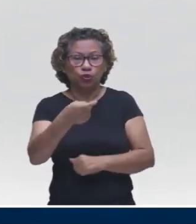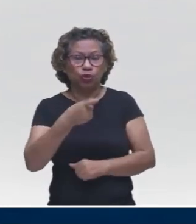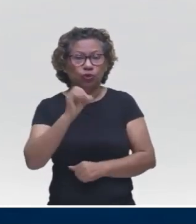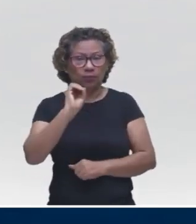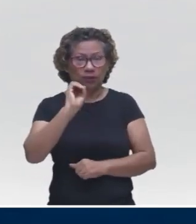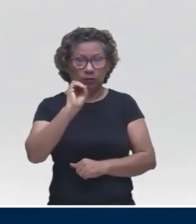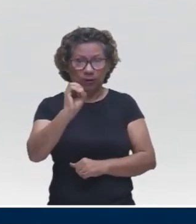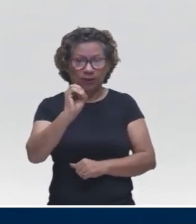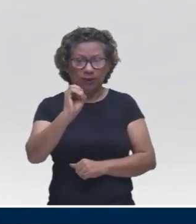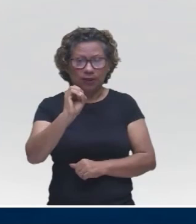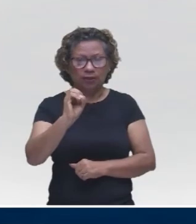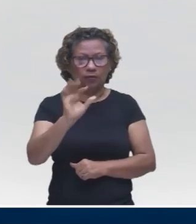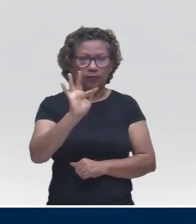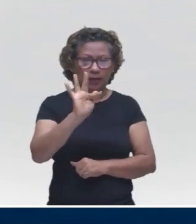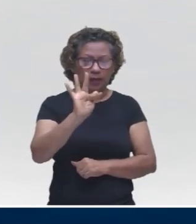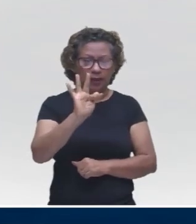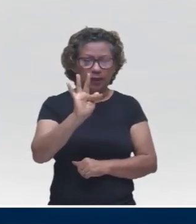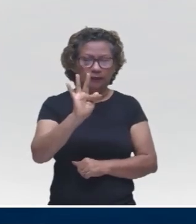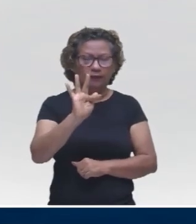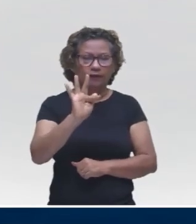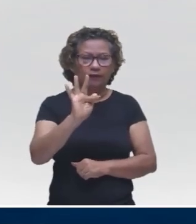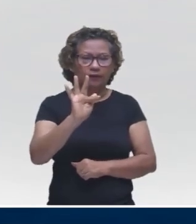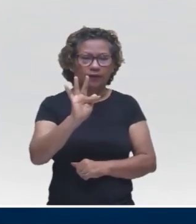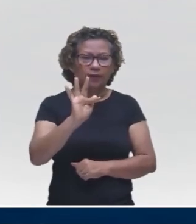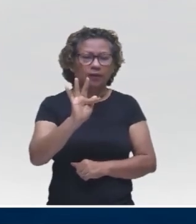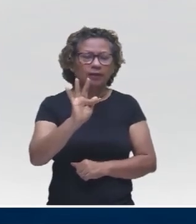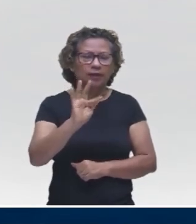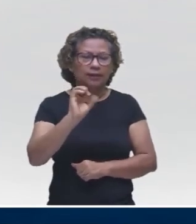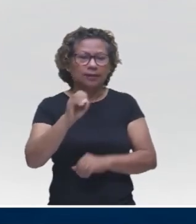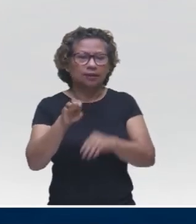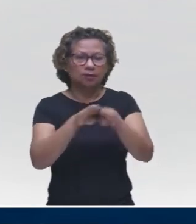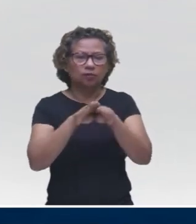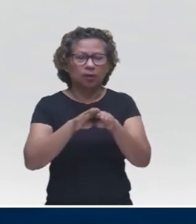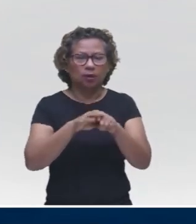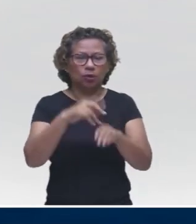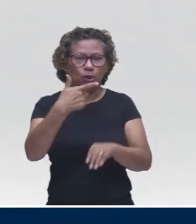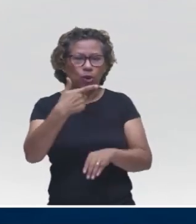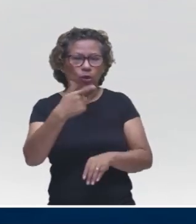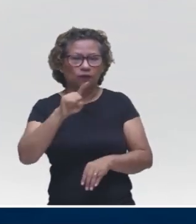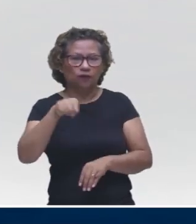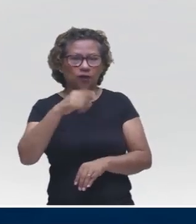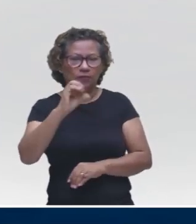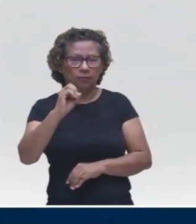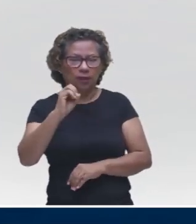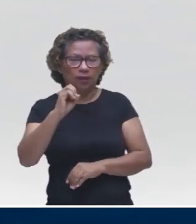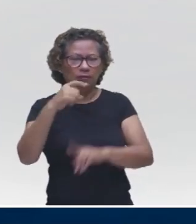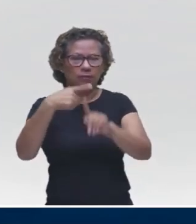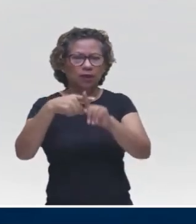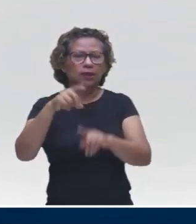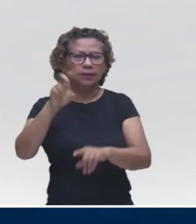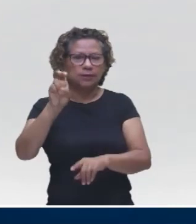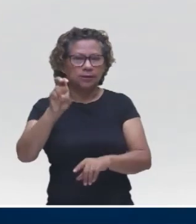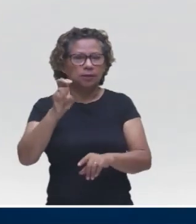some. Sobrou só o 8. Então, nós já temos o primeiro par ordenado,